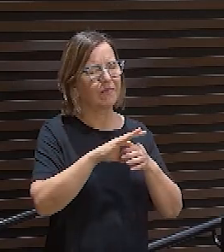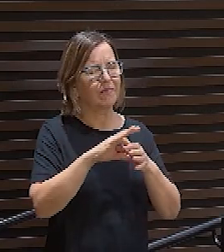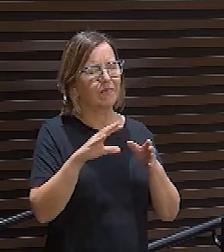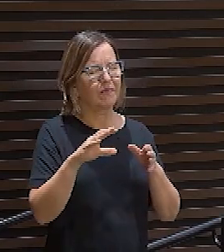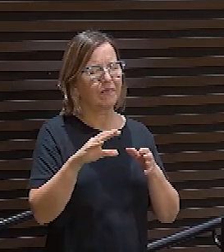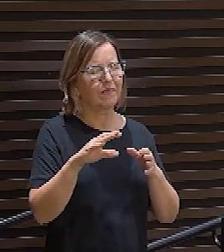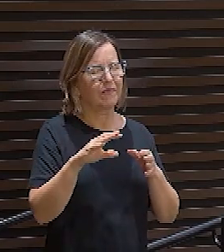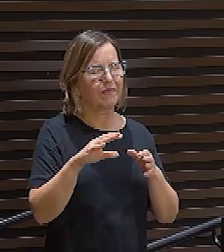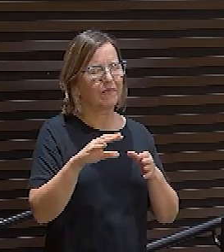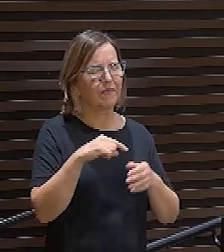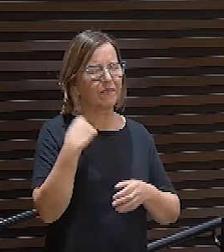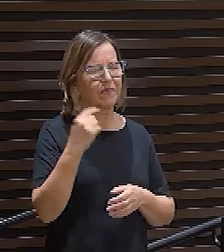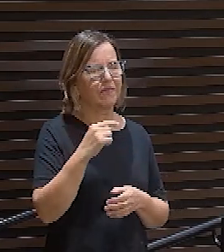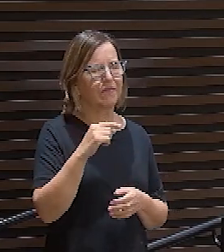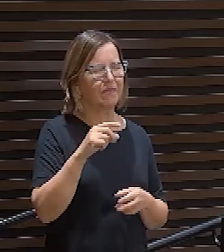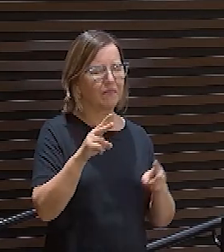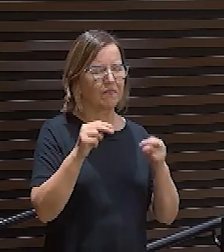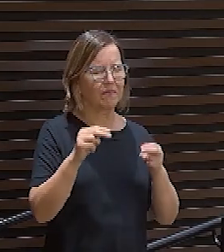de fato.